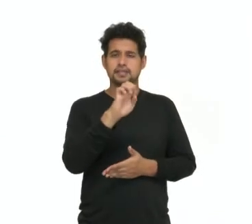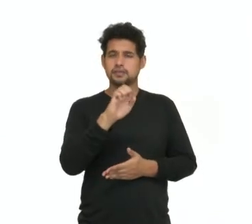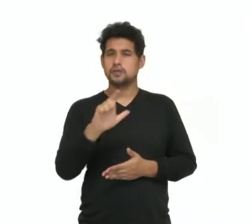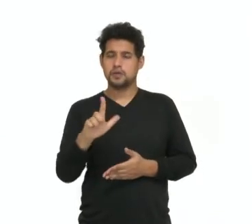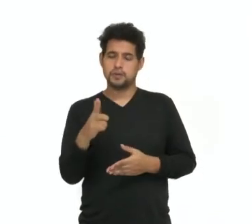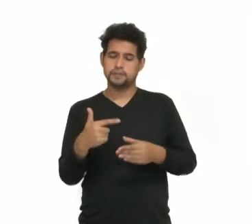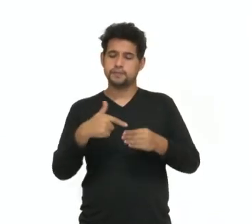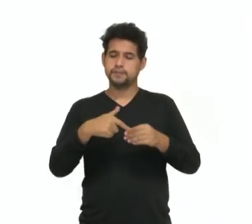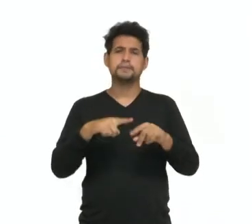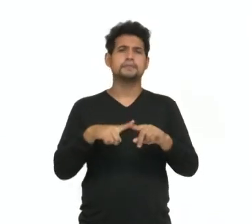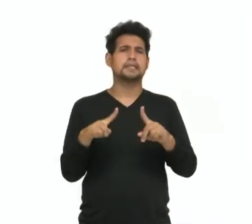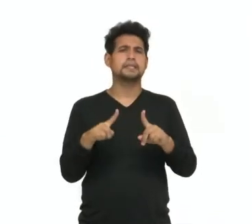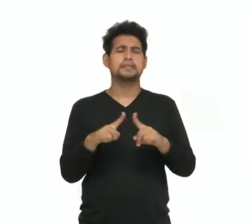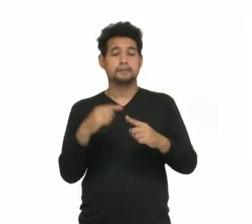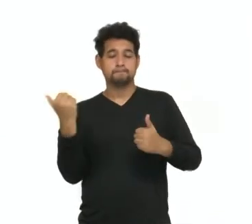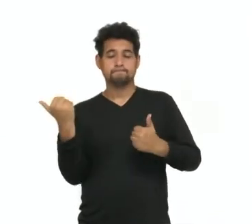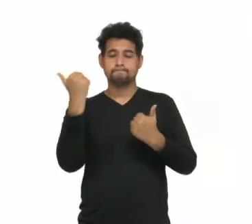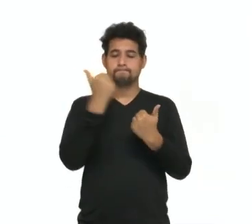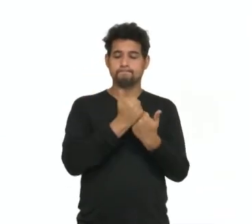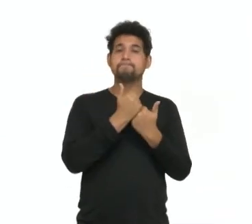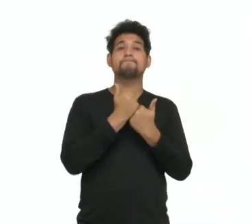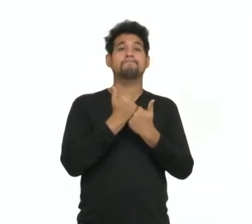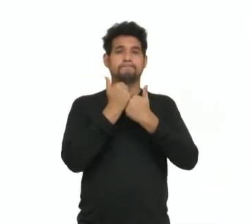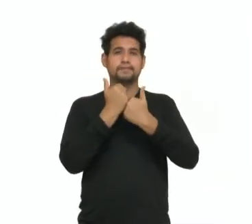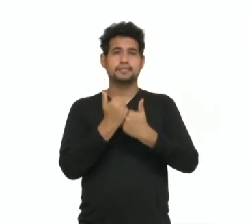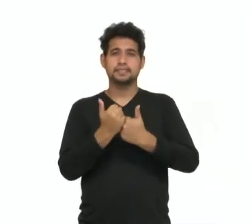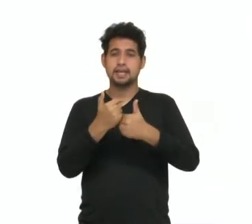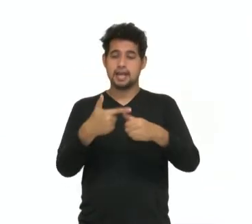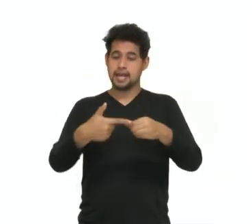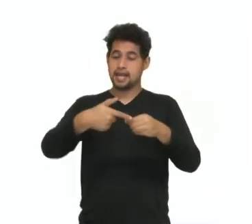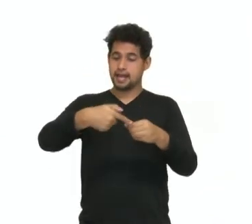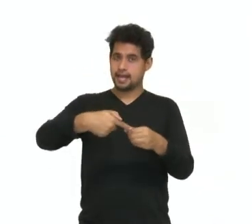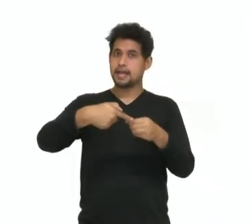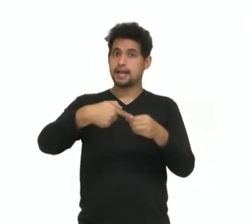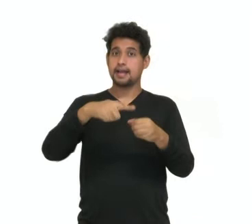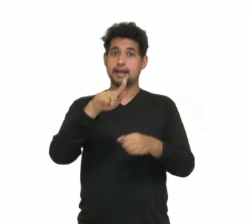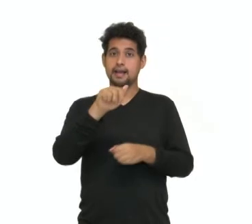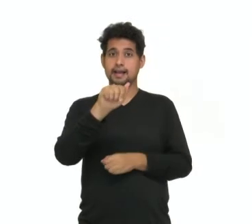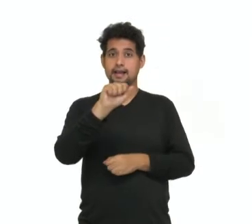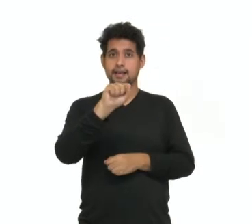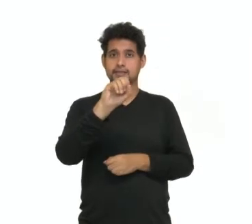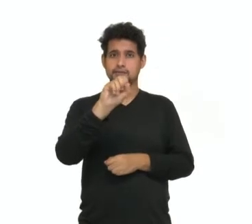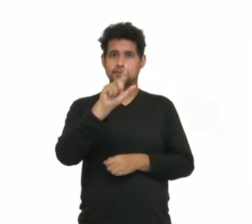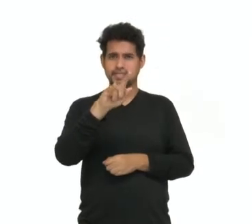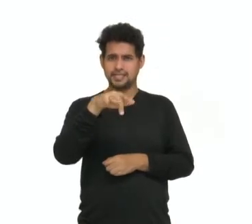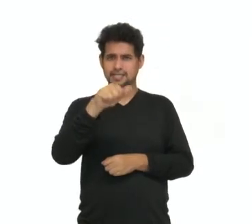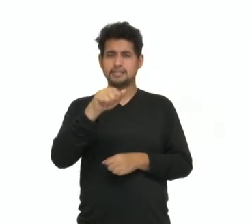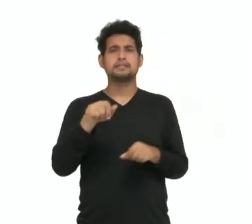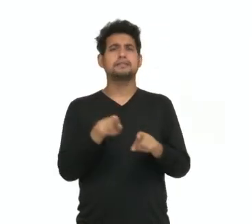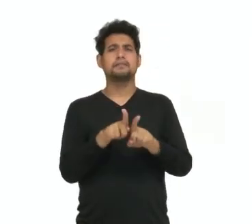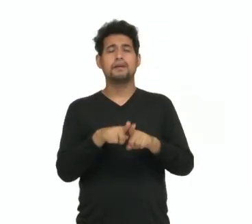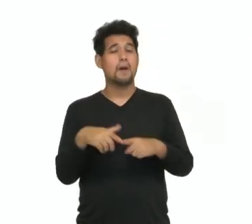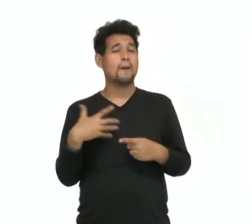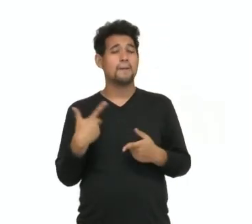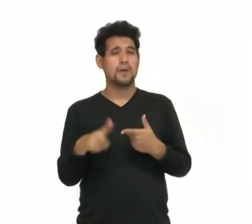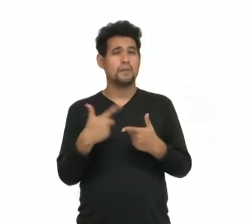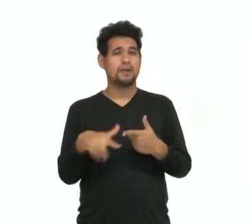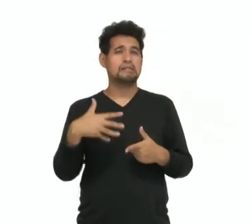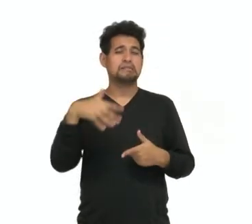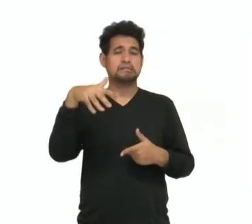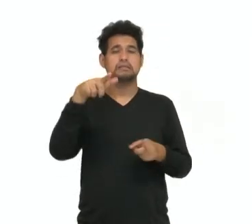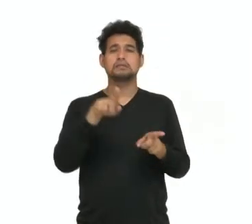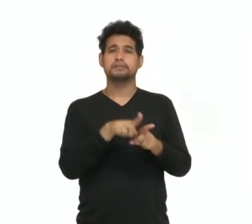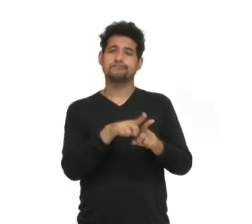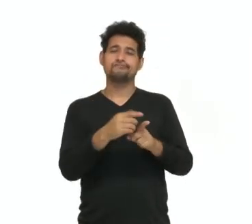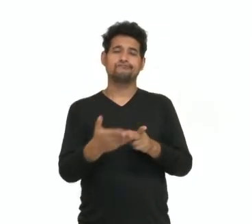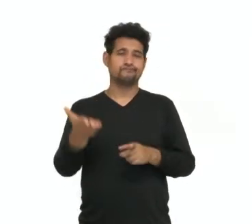combustível para substituir a gasolina. Esta atitude teve como fator determinante a crise mundial do petróleo durante a década